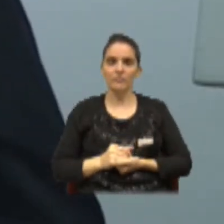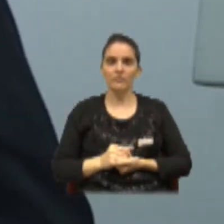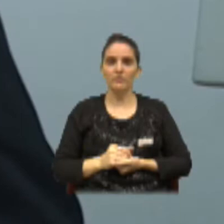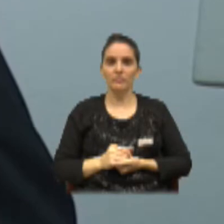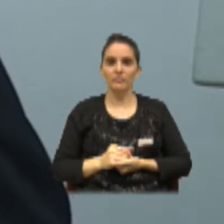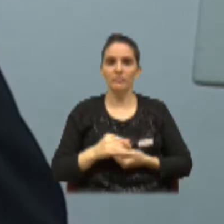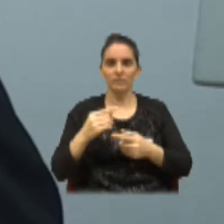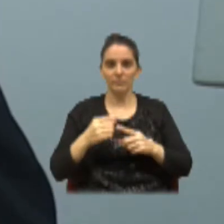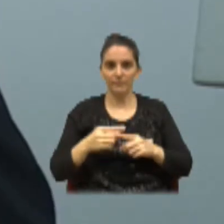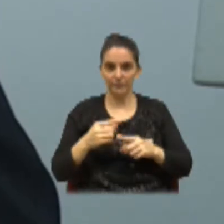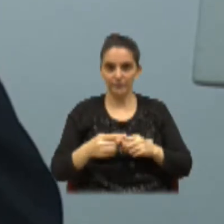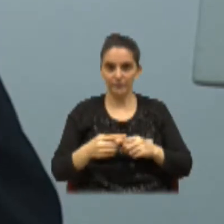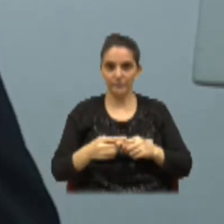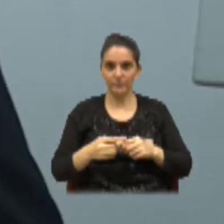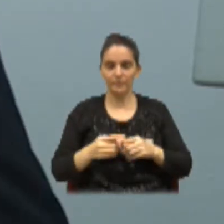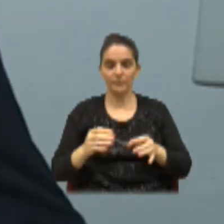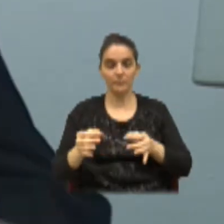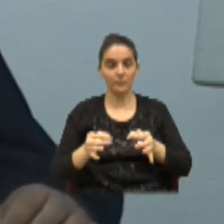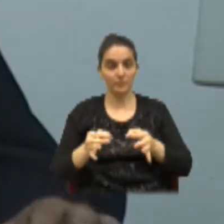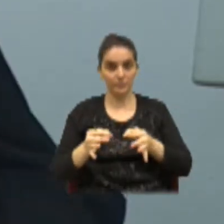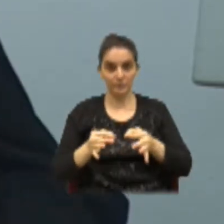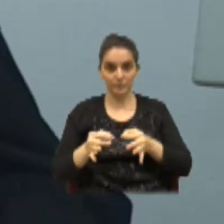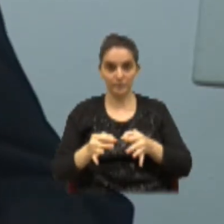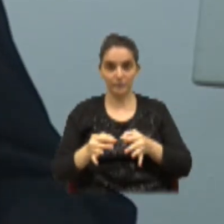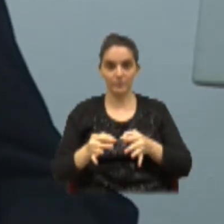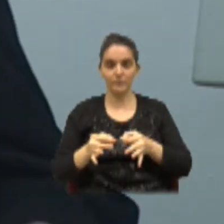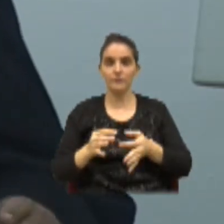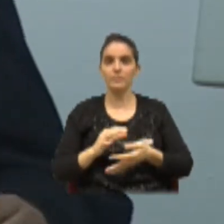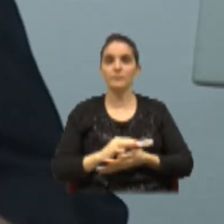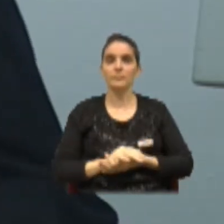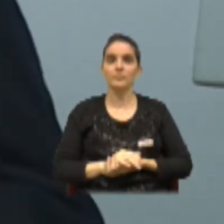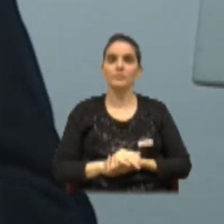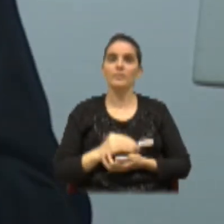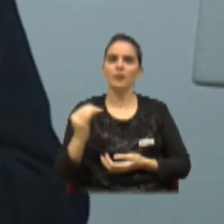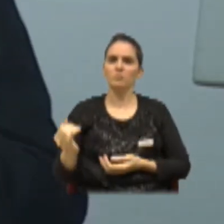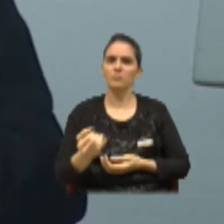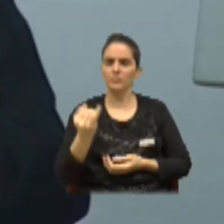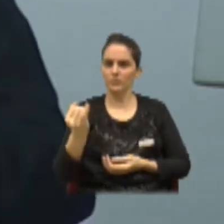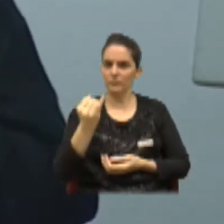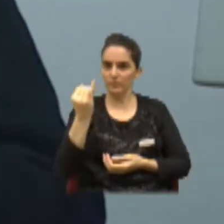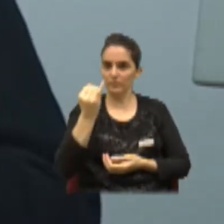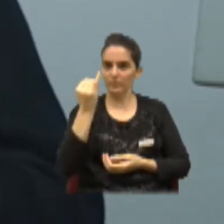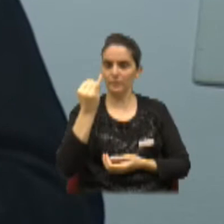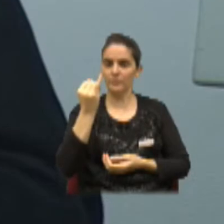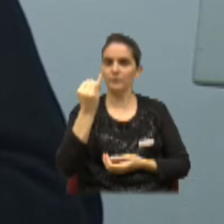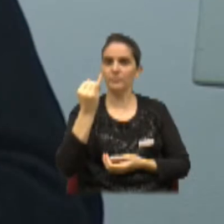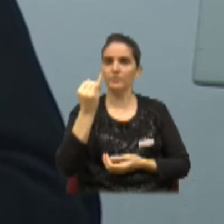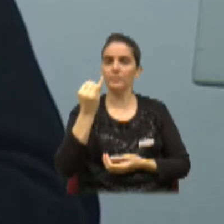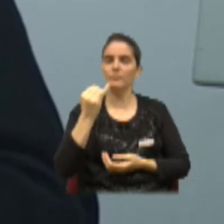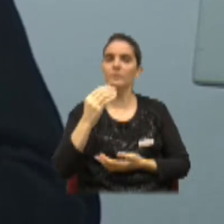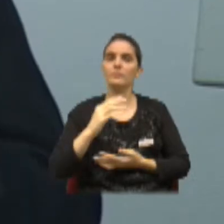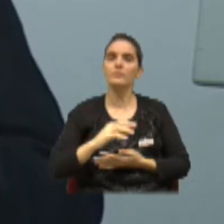pela iniciativa do seu projeto, que é muito importante nos dias de hoje,